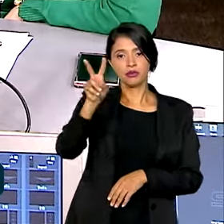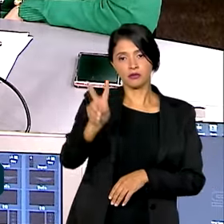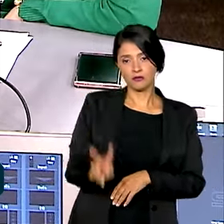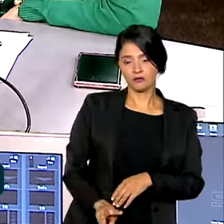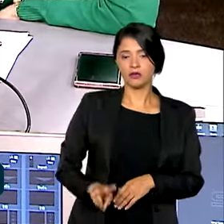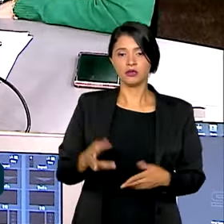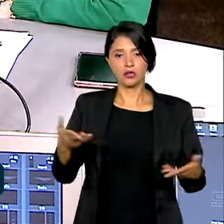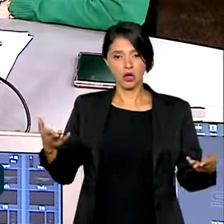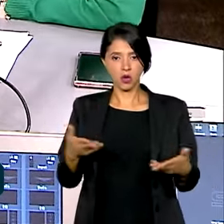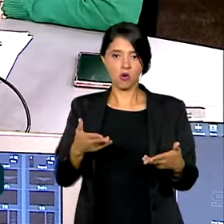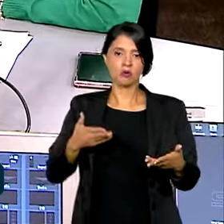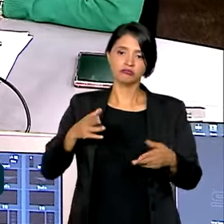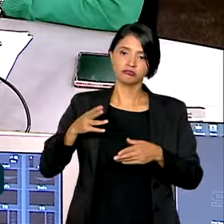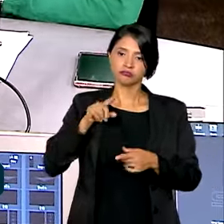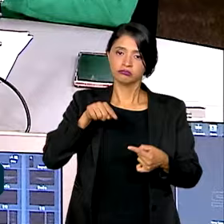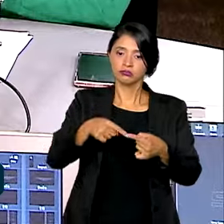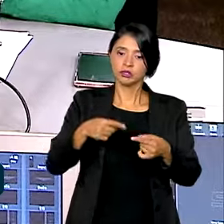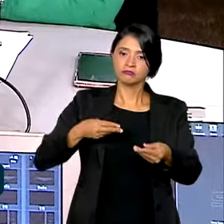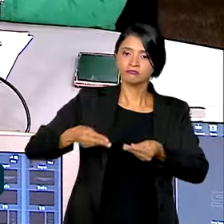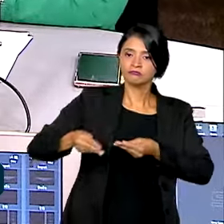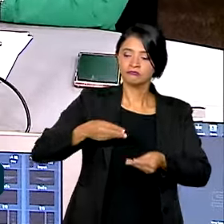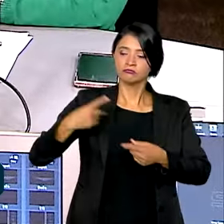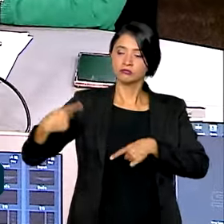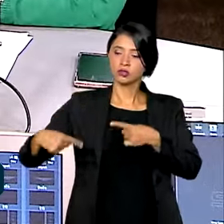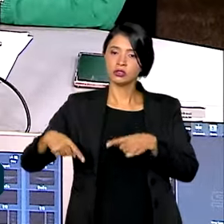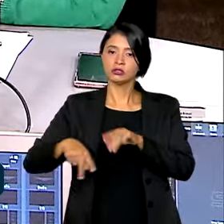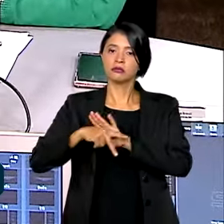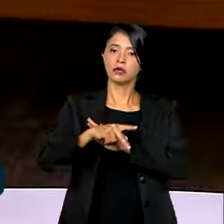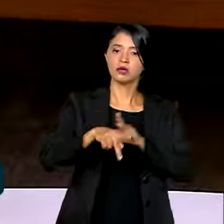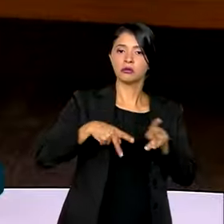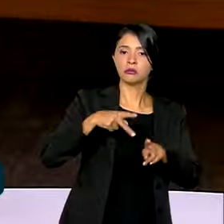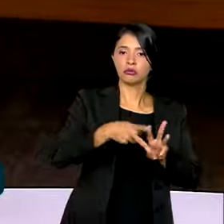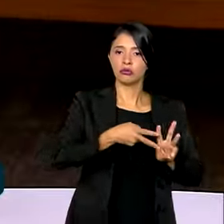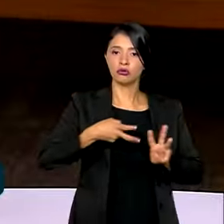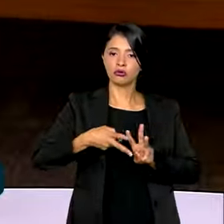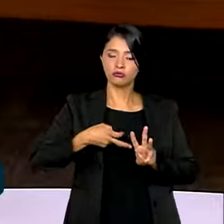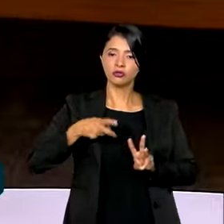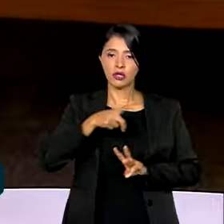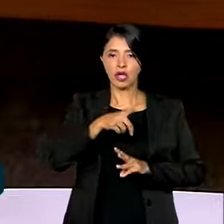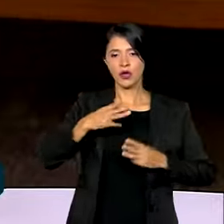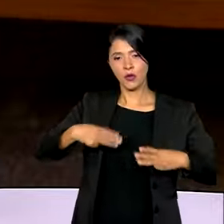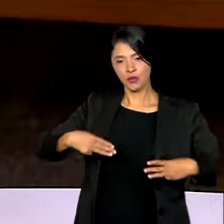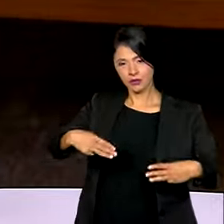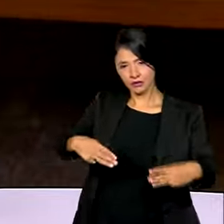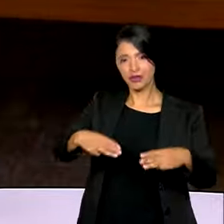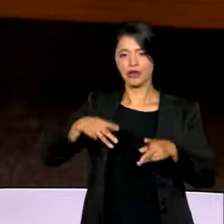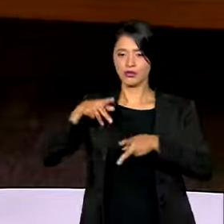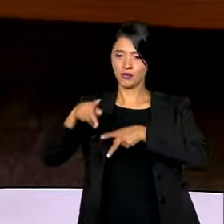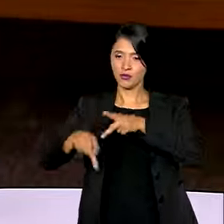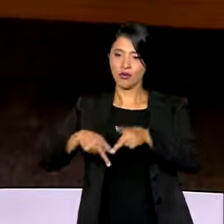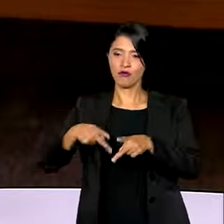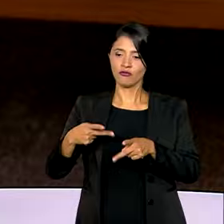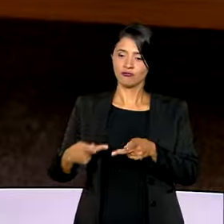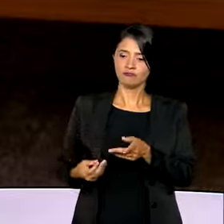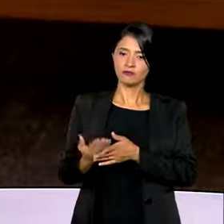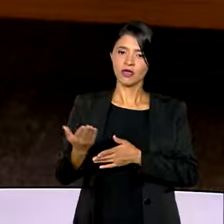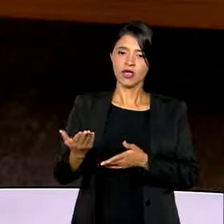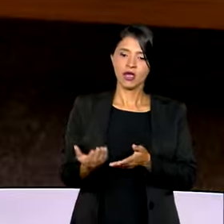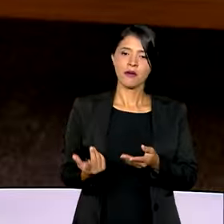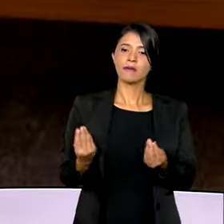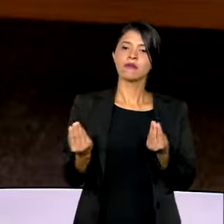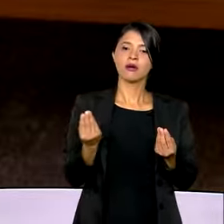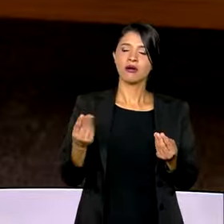história, para articular as políticas públicas para esses povos. O Ministério dos Povos Indígenas chega para